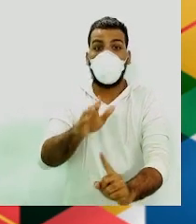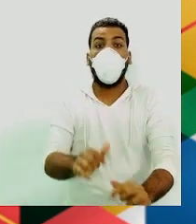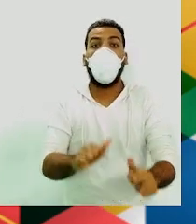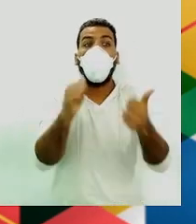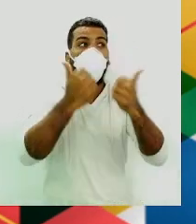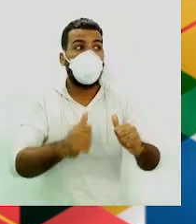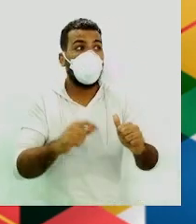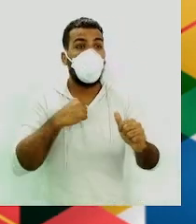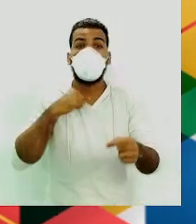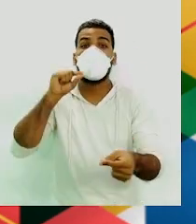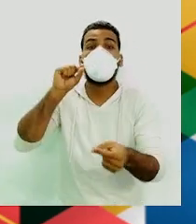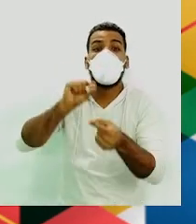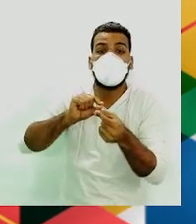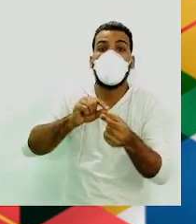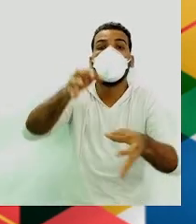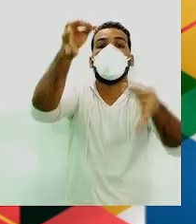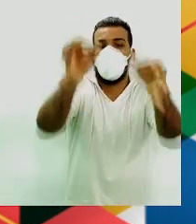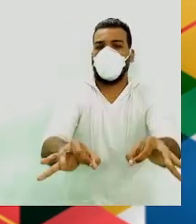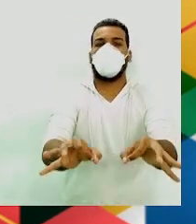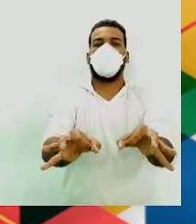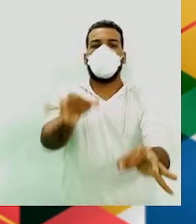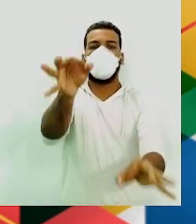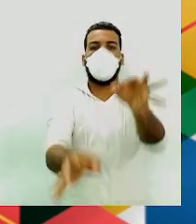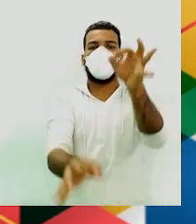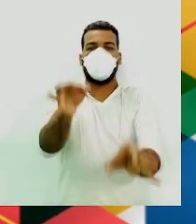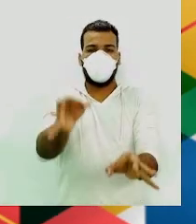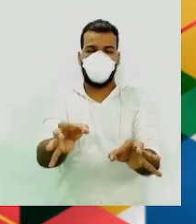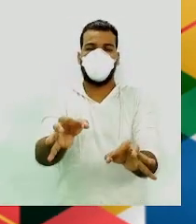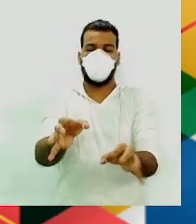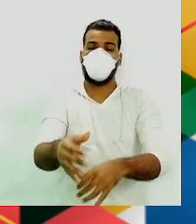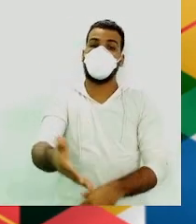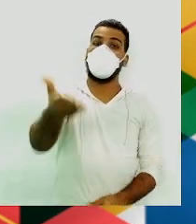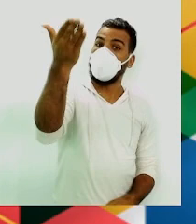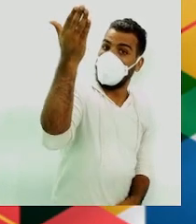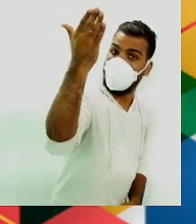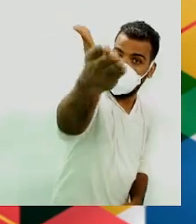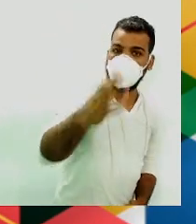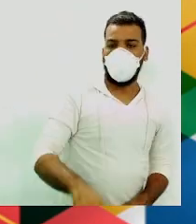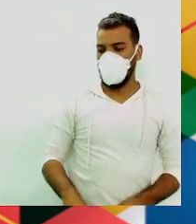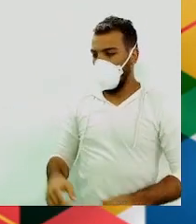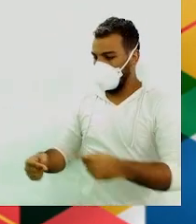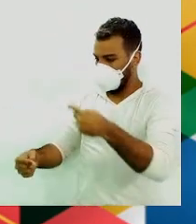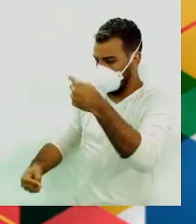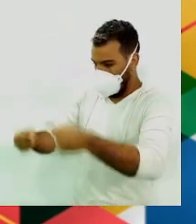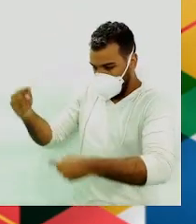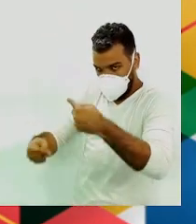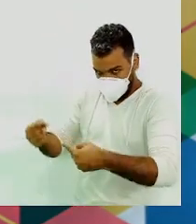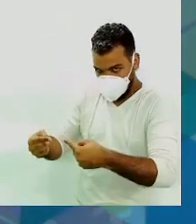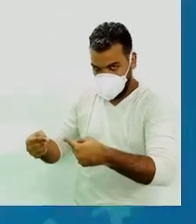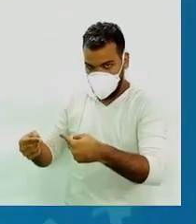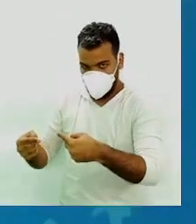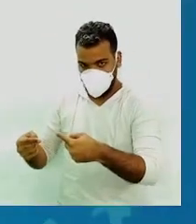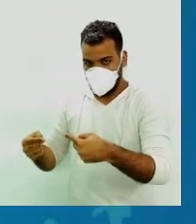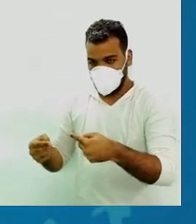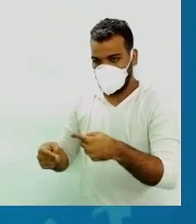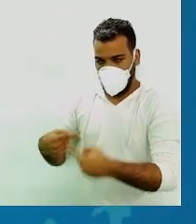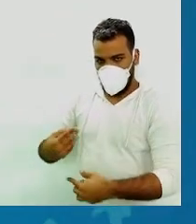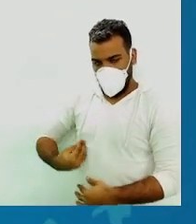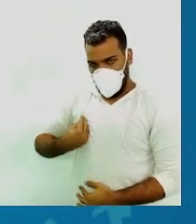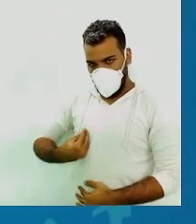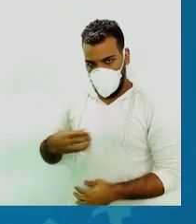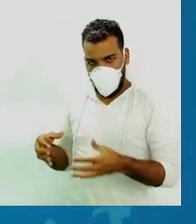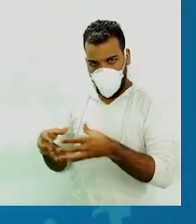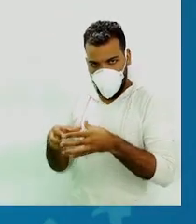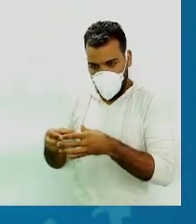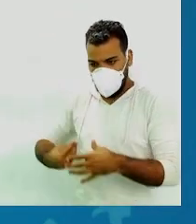de fazer o quê? Justiça. Essa é a grande diferença entre a política, como nós